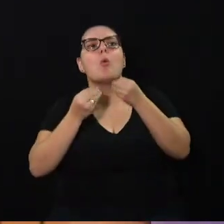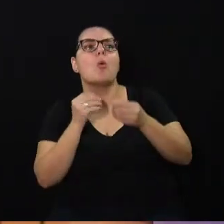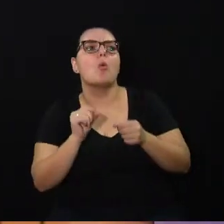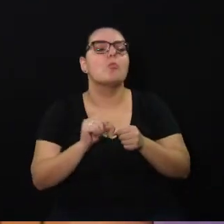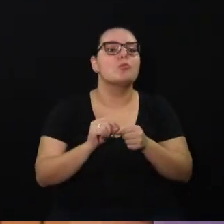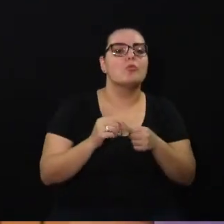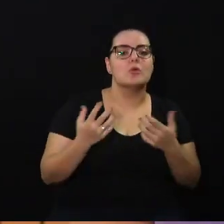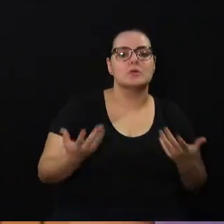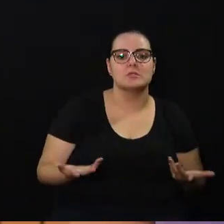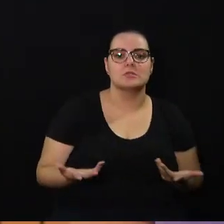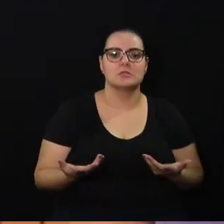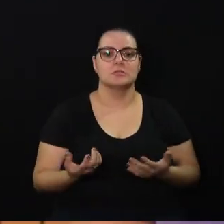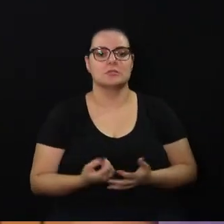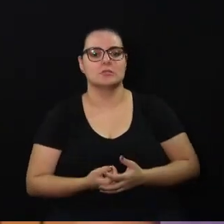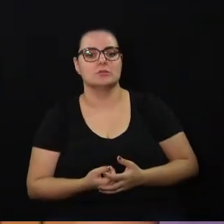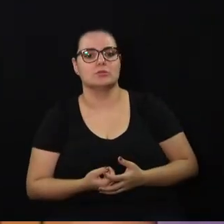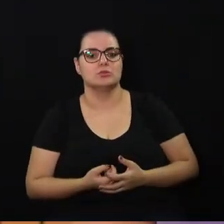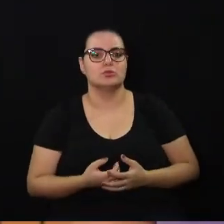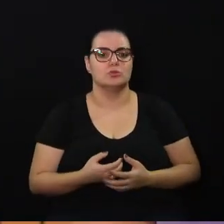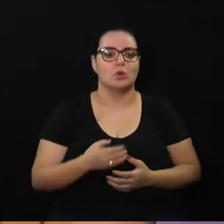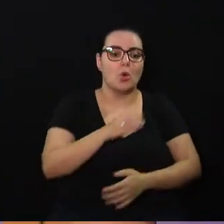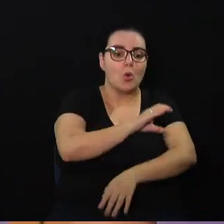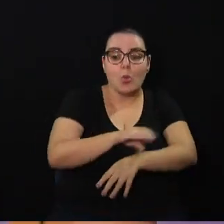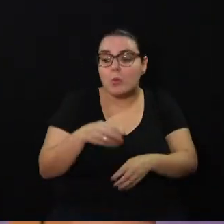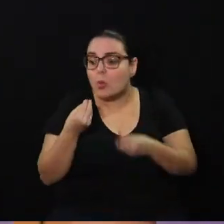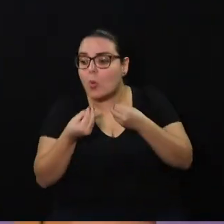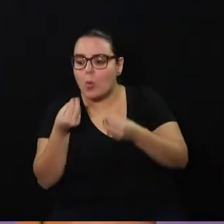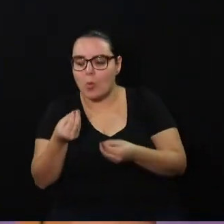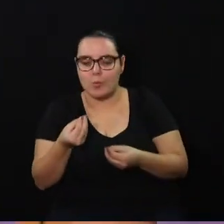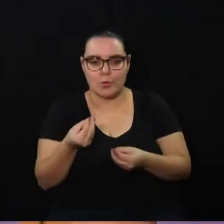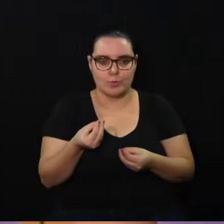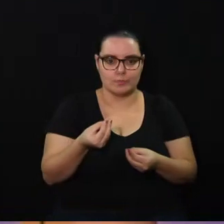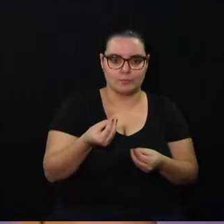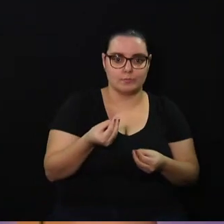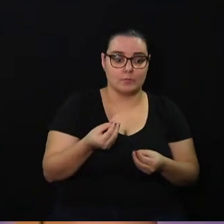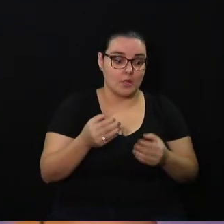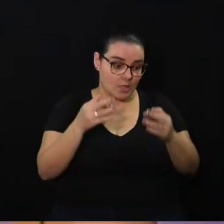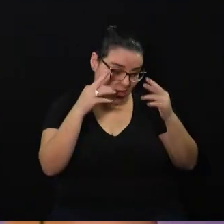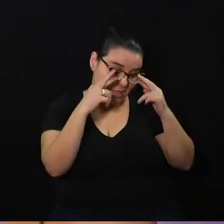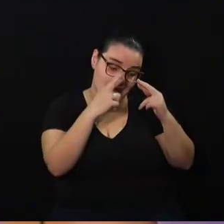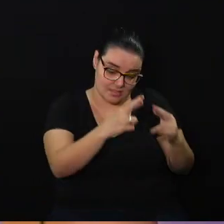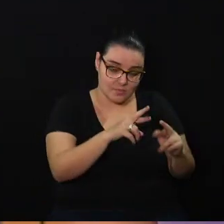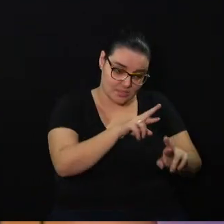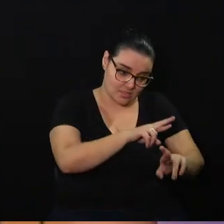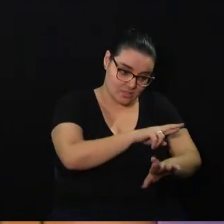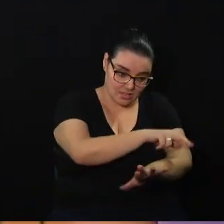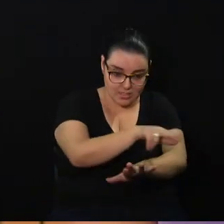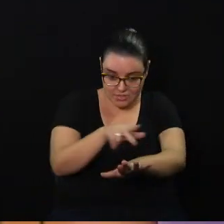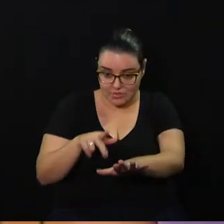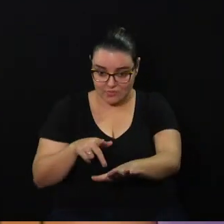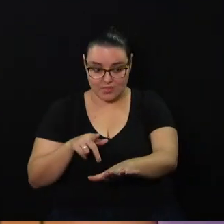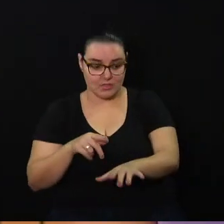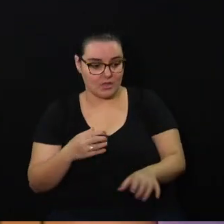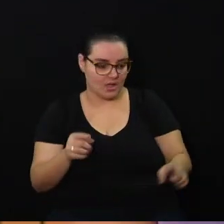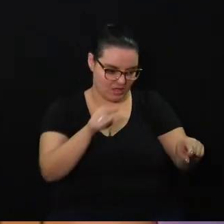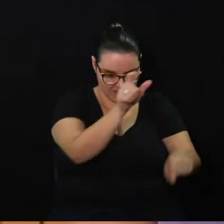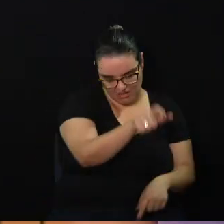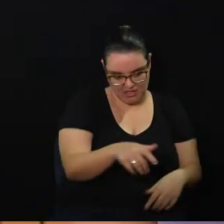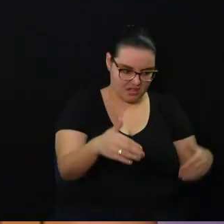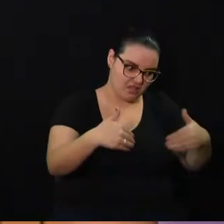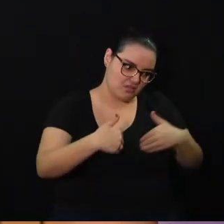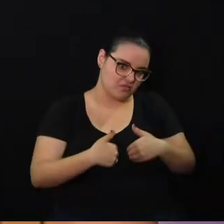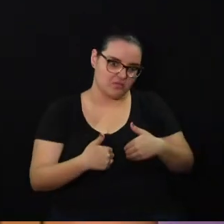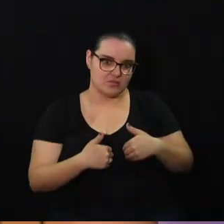dessas queixas é comportamentais de como lidar respeitar as diferenças né não é só porque ele é autista que né